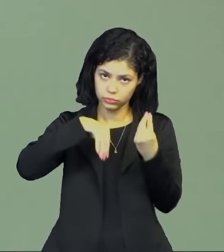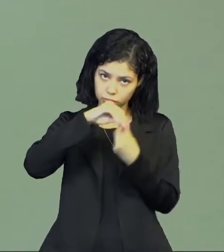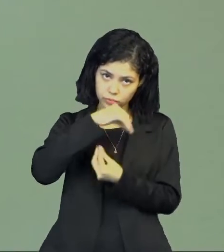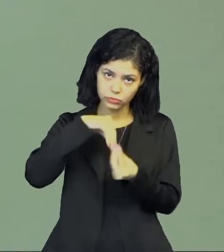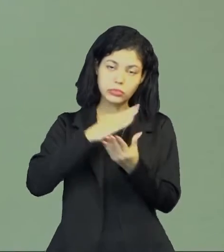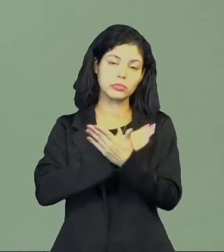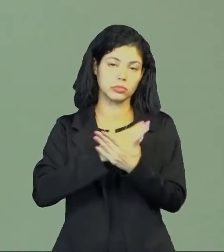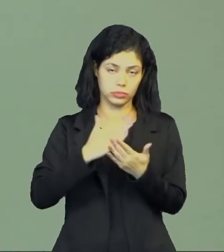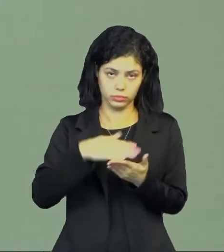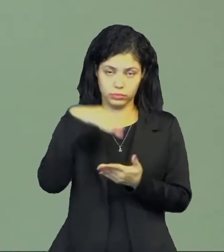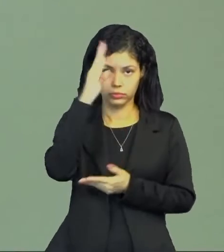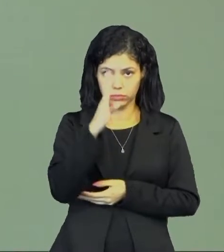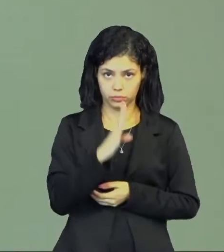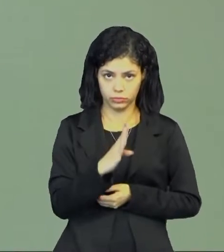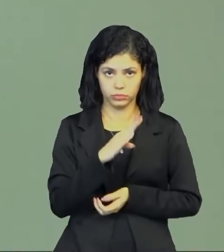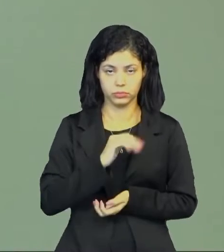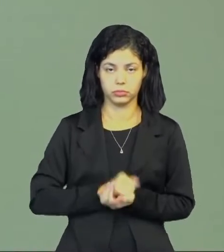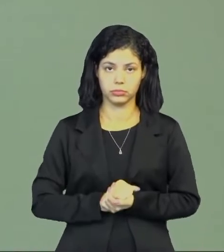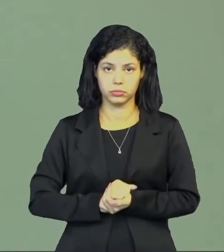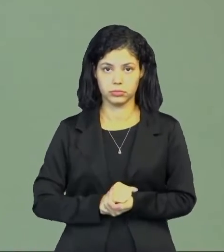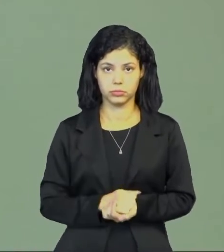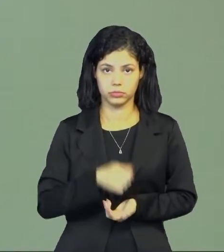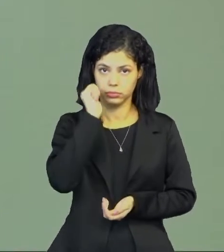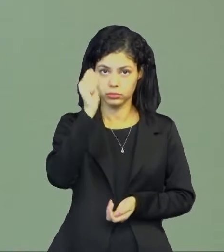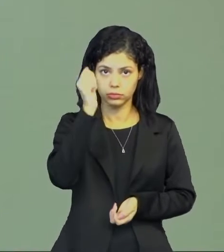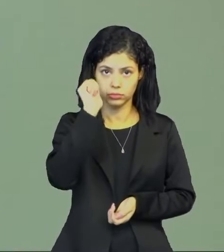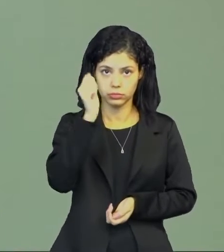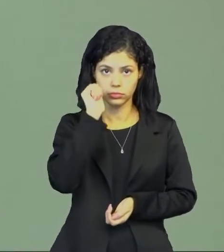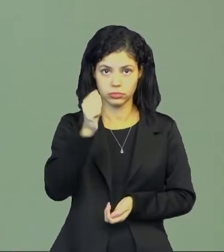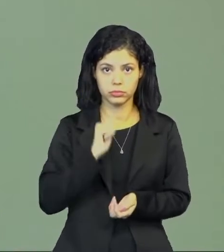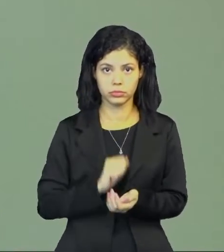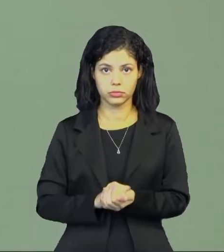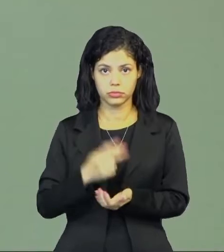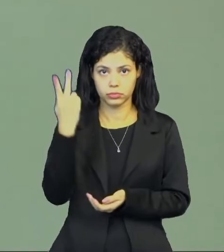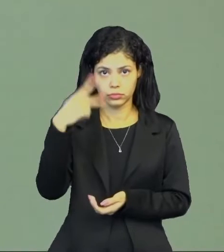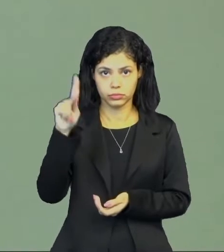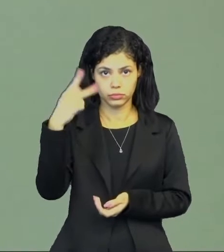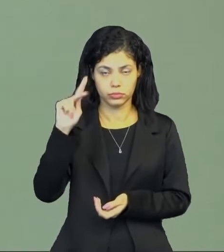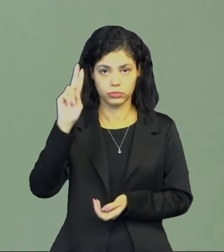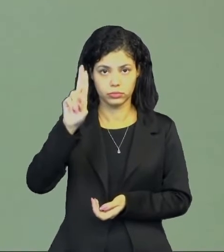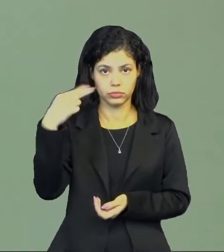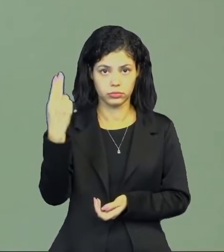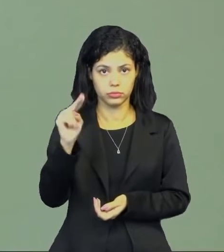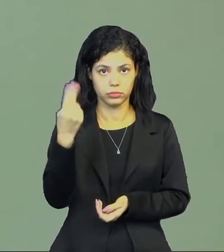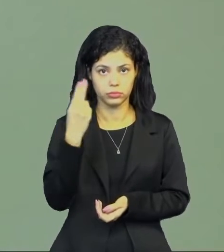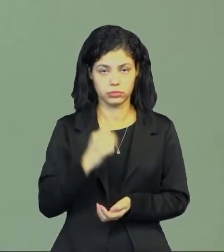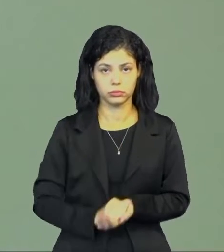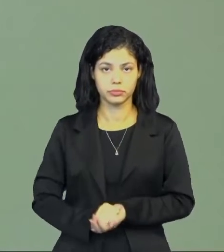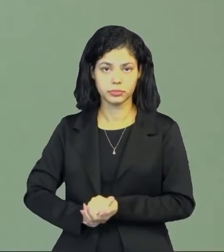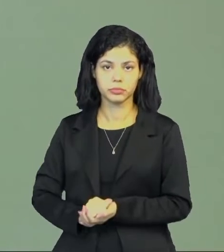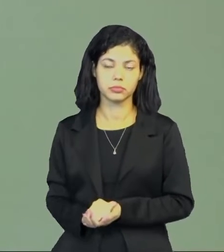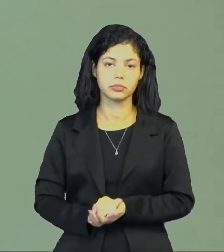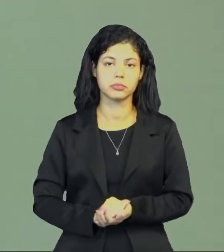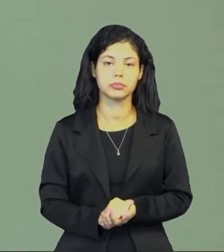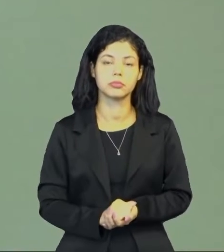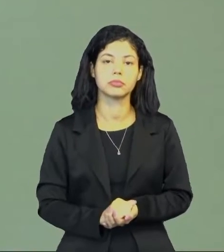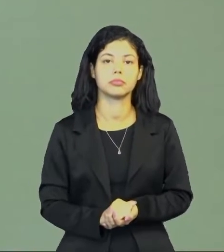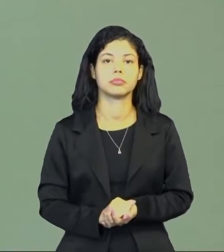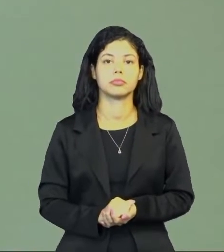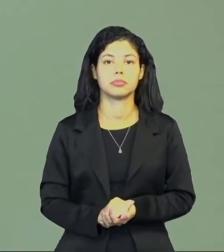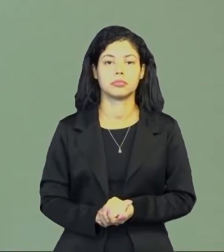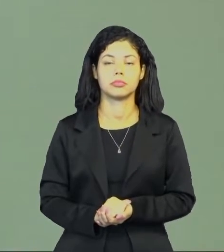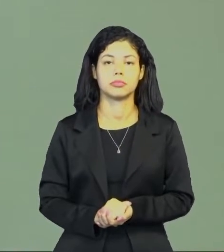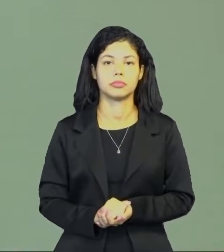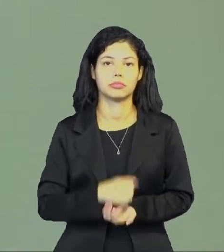ali no começo foi Brasil, né, Argentina, Paraguai, Uruguai, tá? E aí